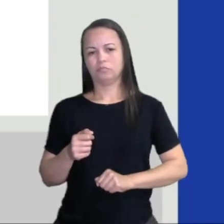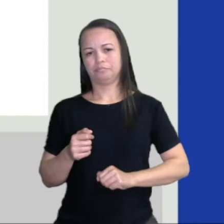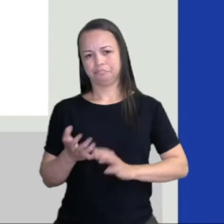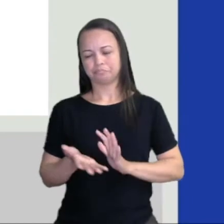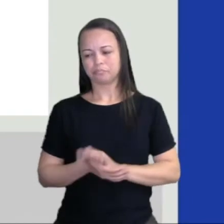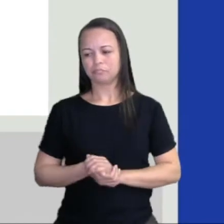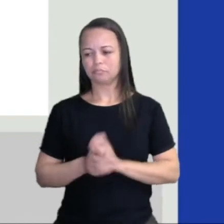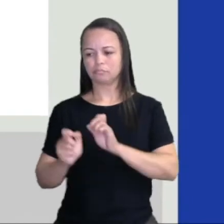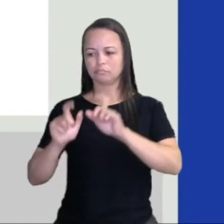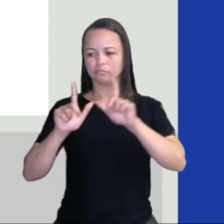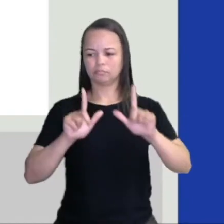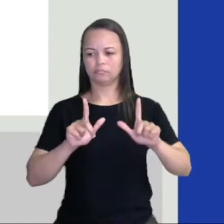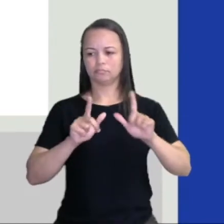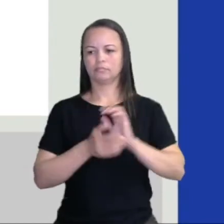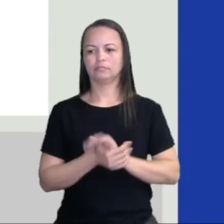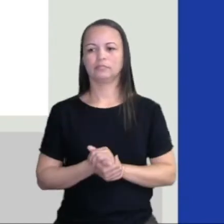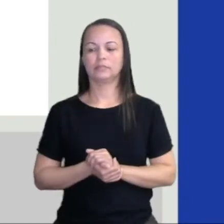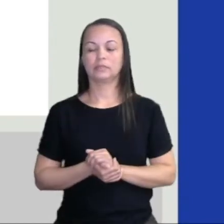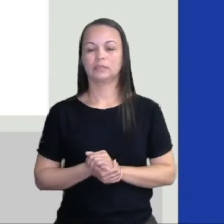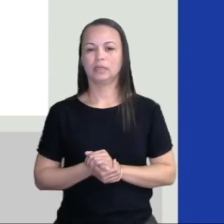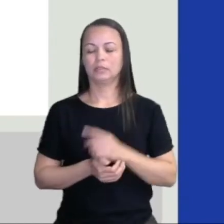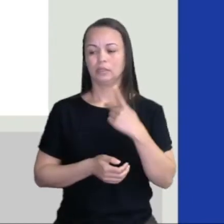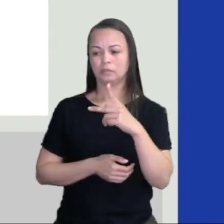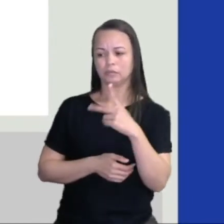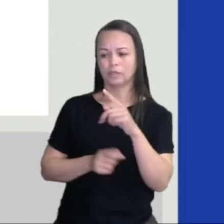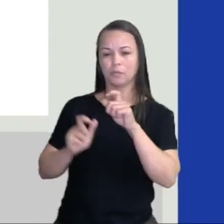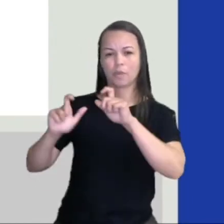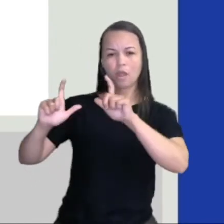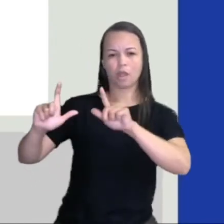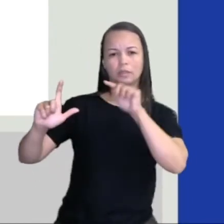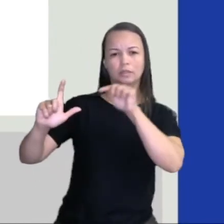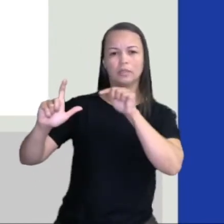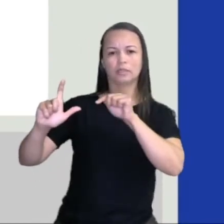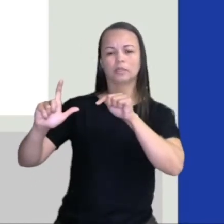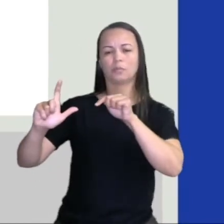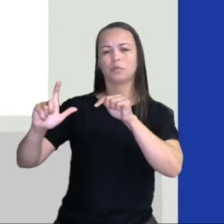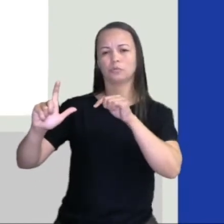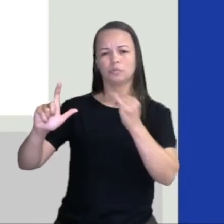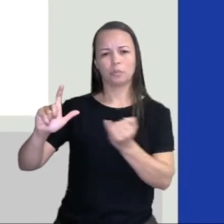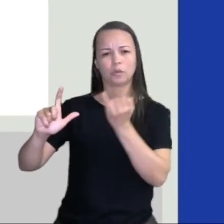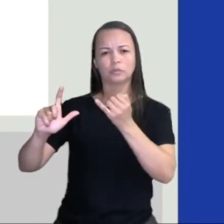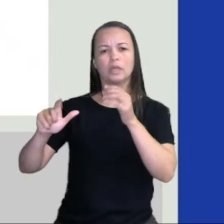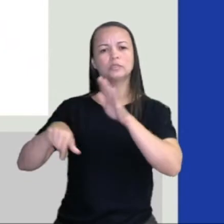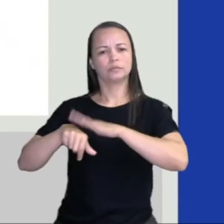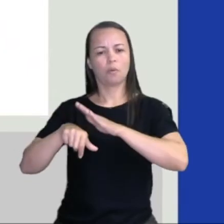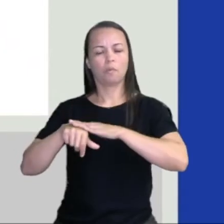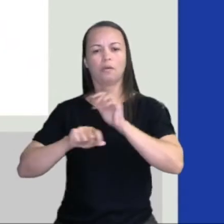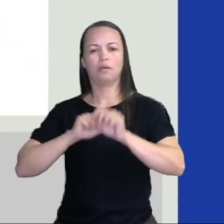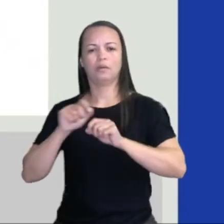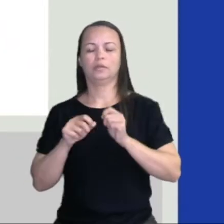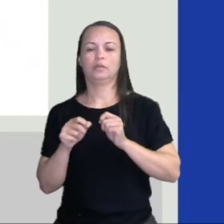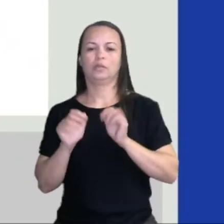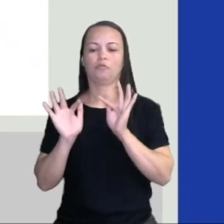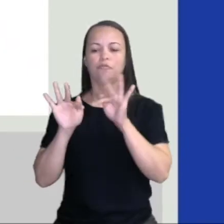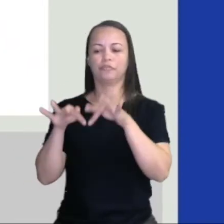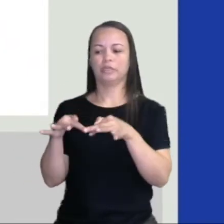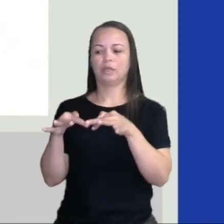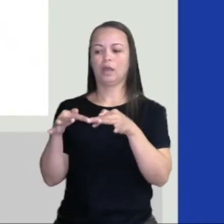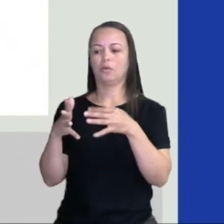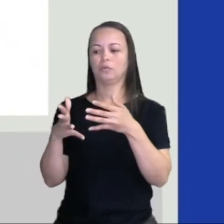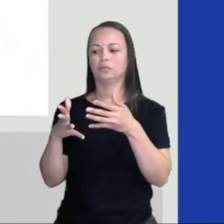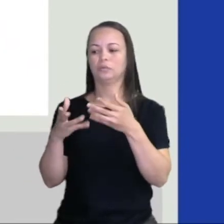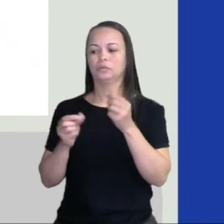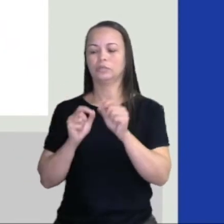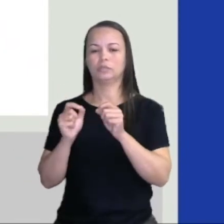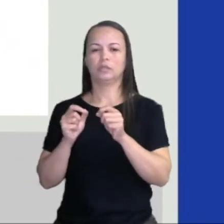produção, abre essa imagem. Então, essas estruturas aqui estão intimamente associadas a esse momento. Então, aqui a gente tem aqui justamente o final, a porção